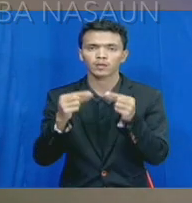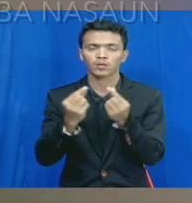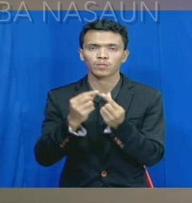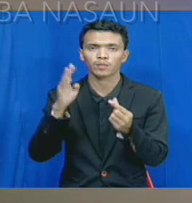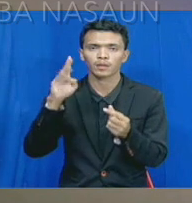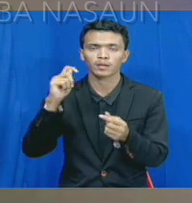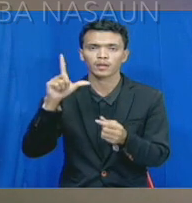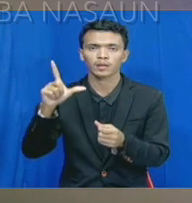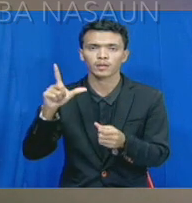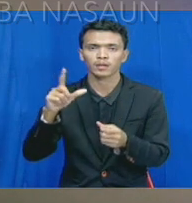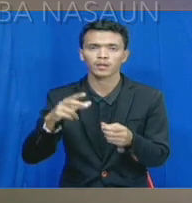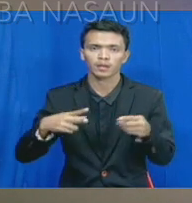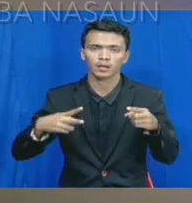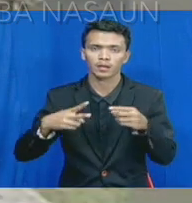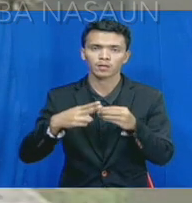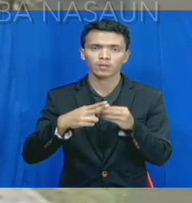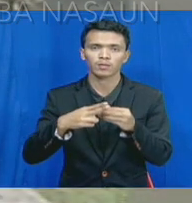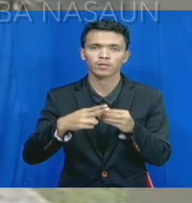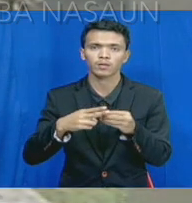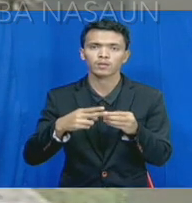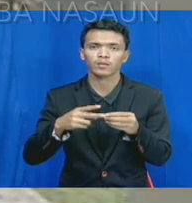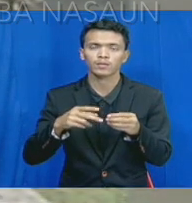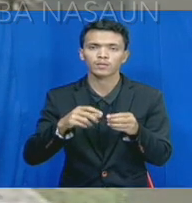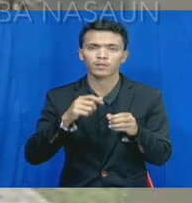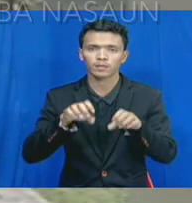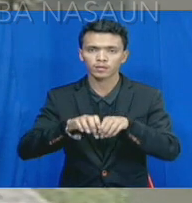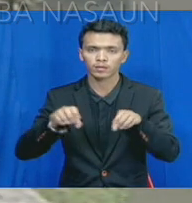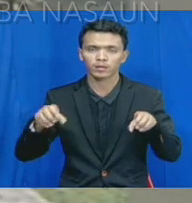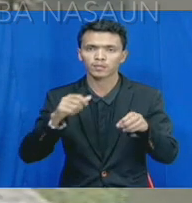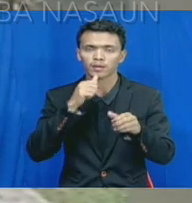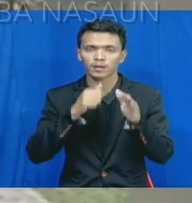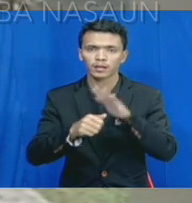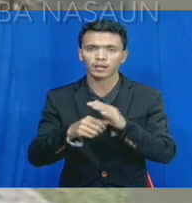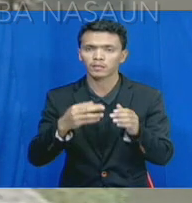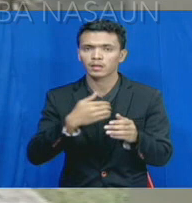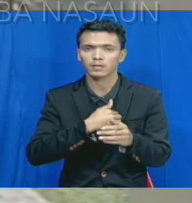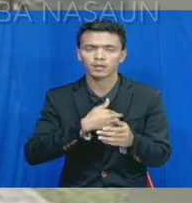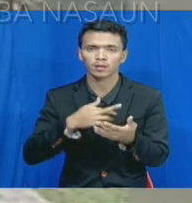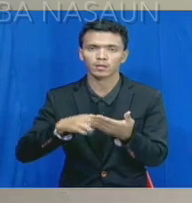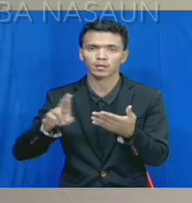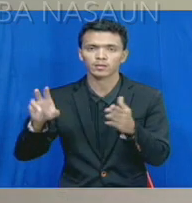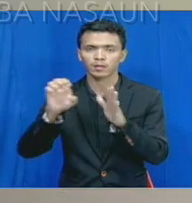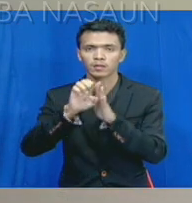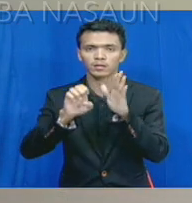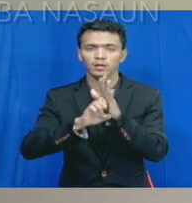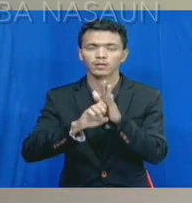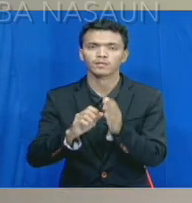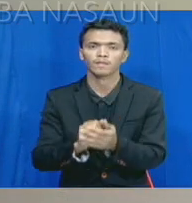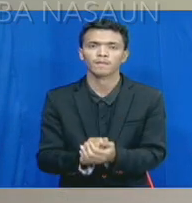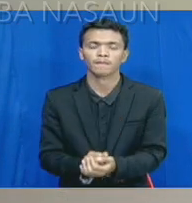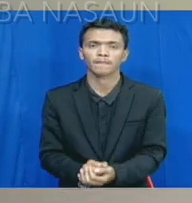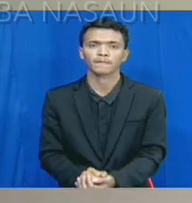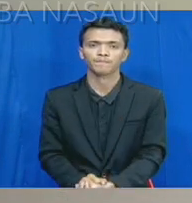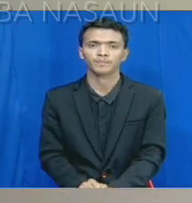BTL Mos hakoto canalização ilegal sira ne besi da registro ia instituição estado ne husi município